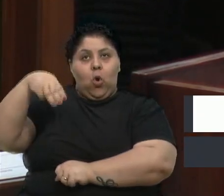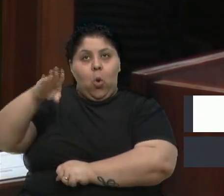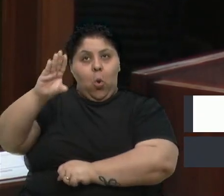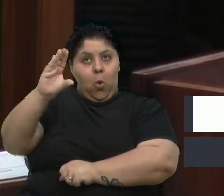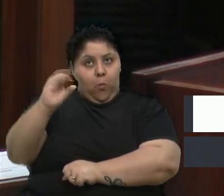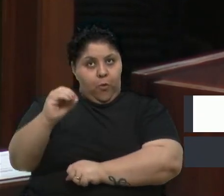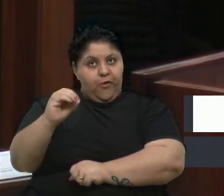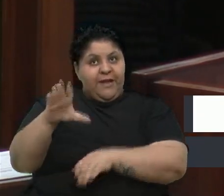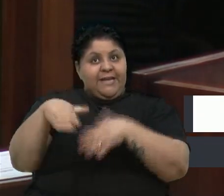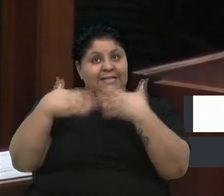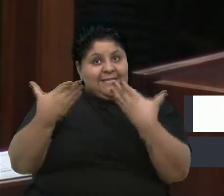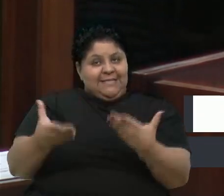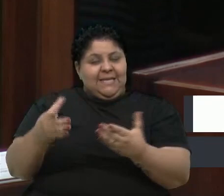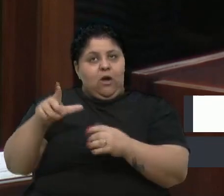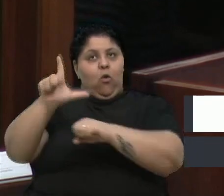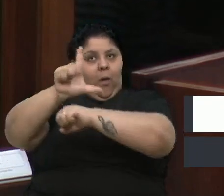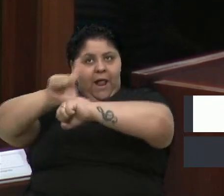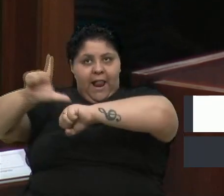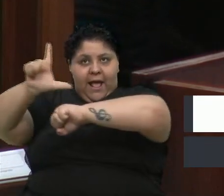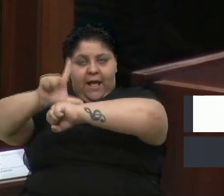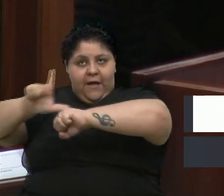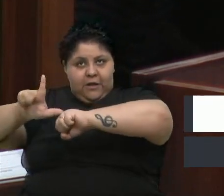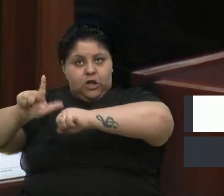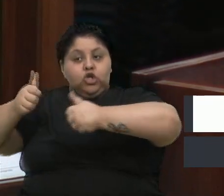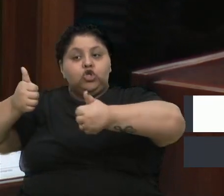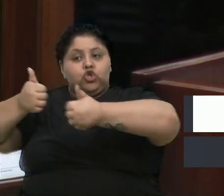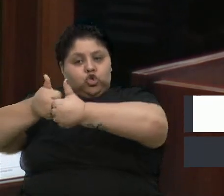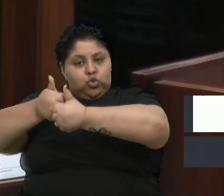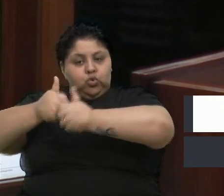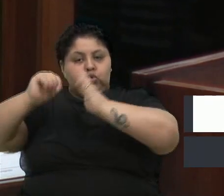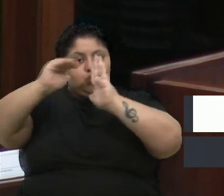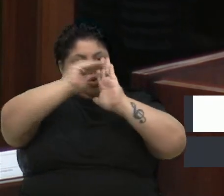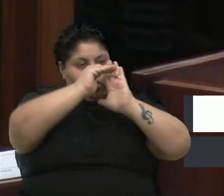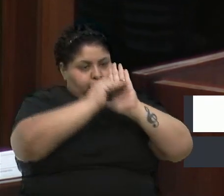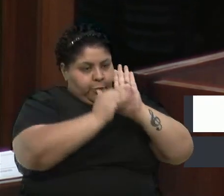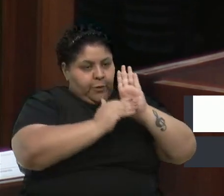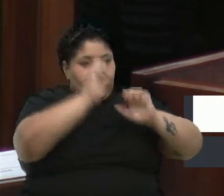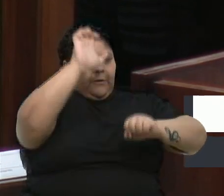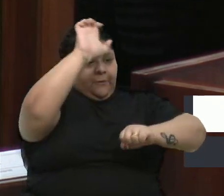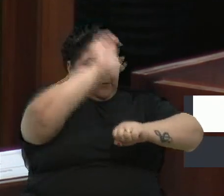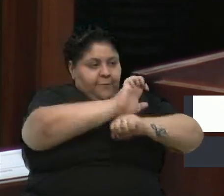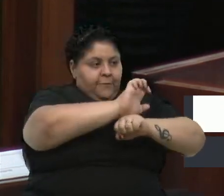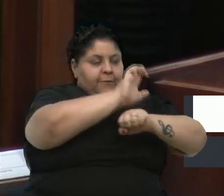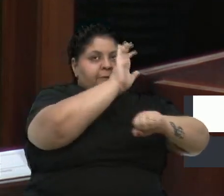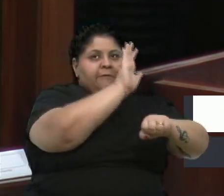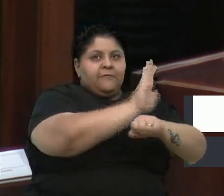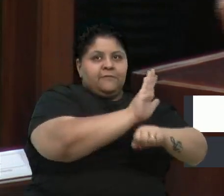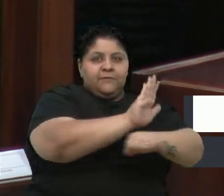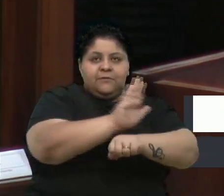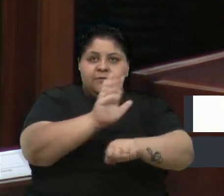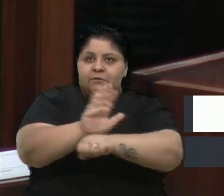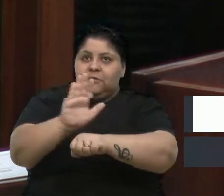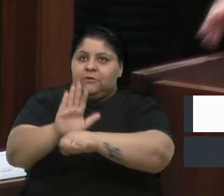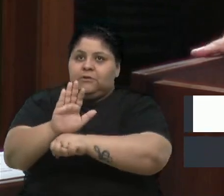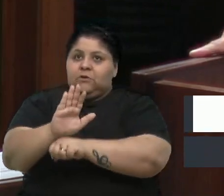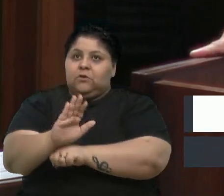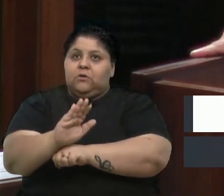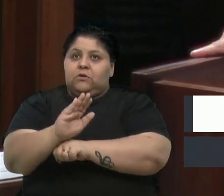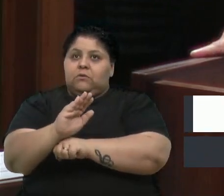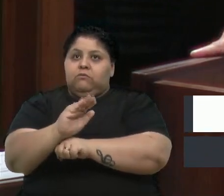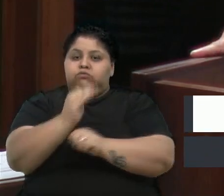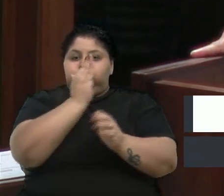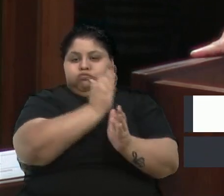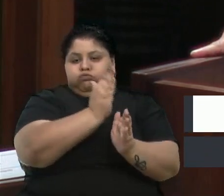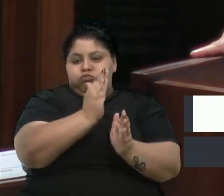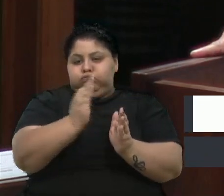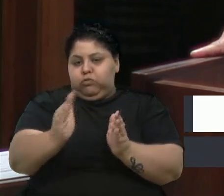lojas Colombo, através desse programa estadual, elas auxiliavam com uma parte do recurso que era deduzido